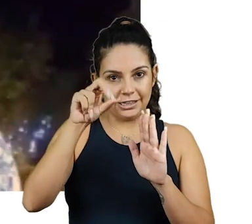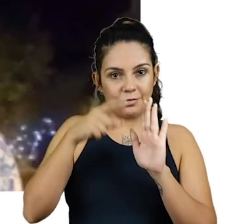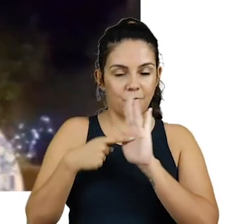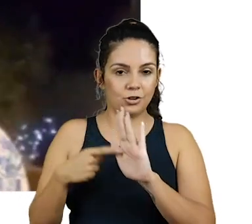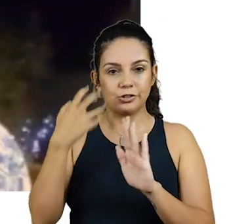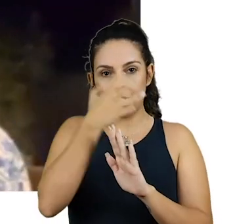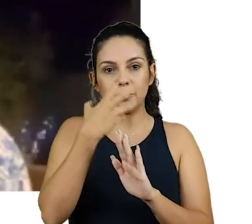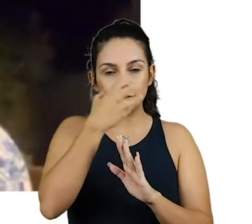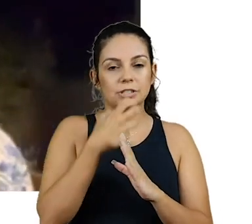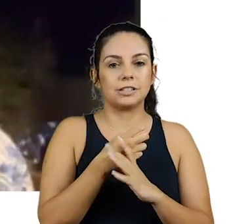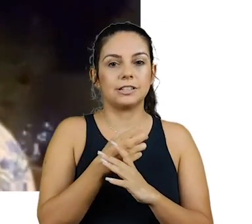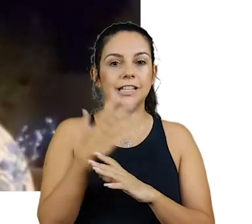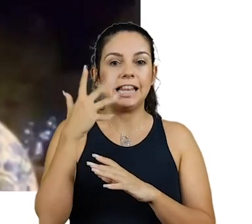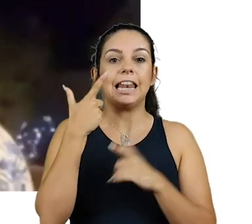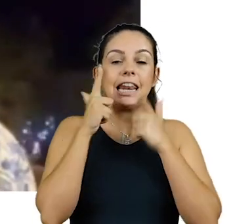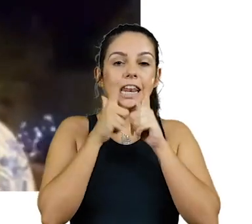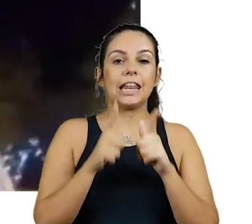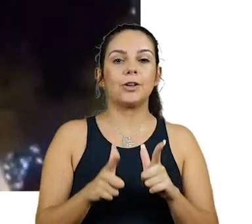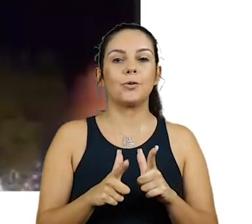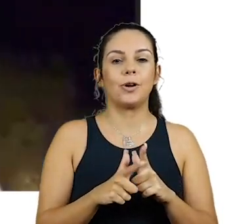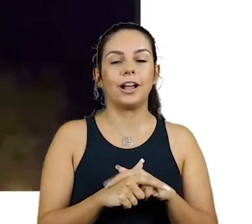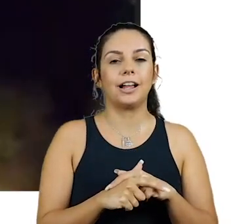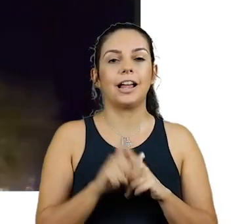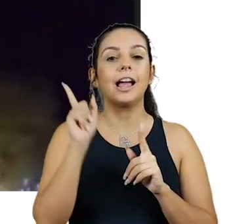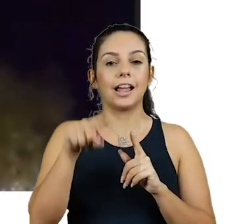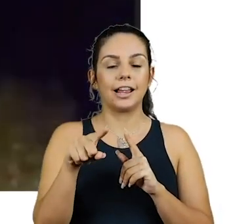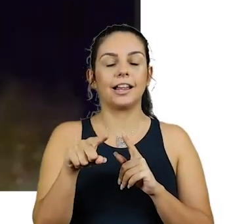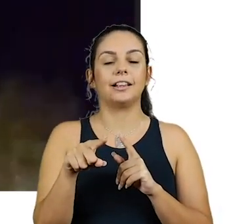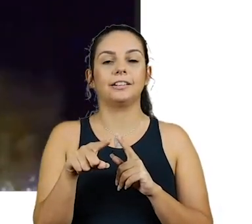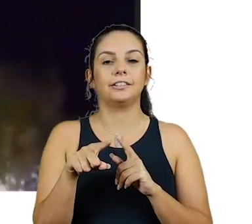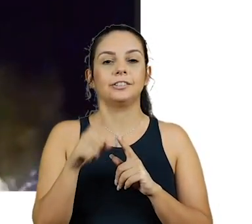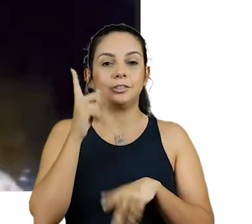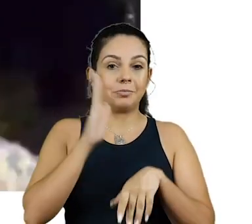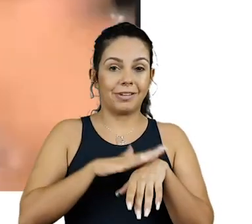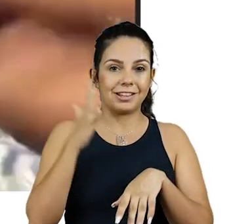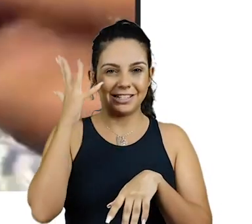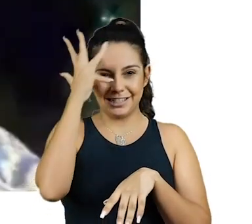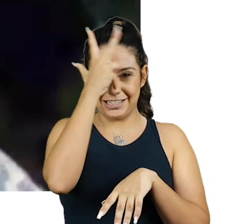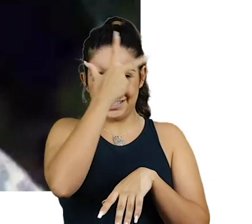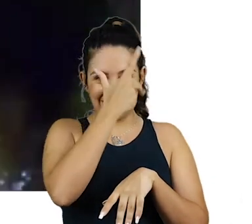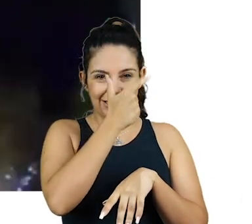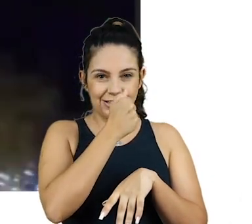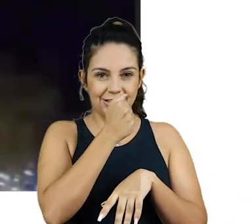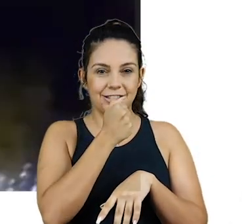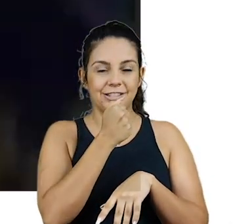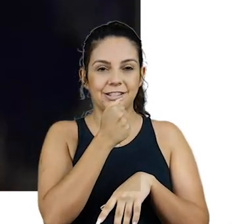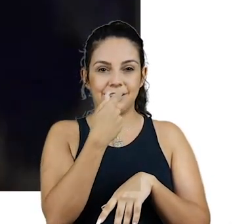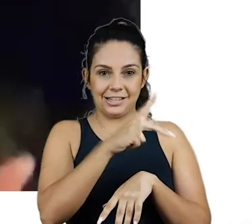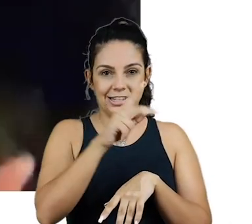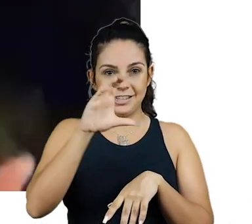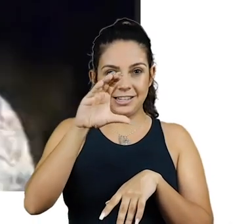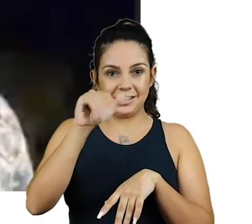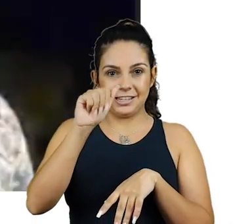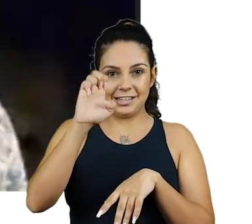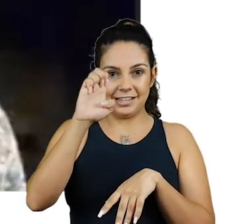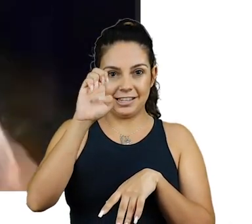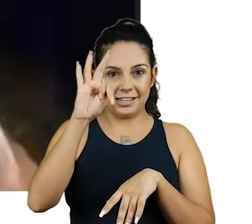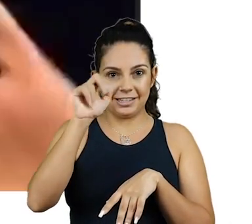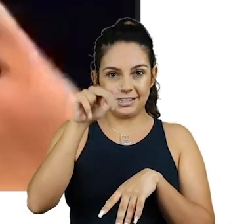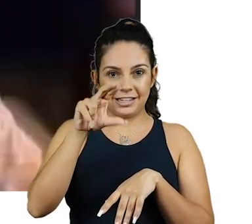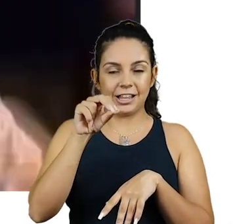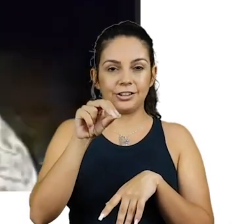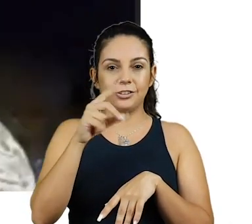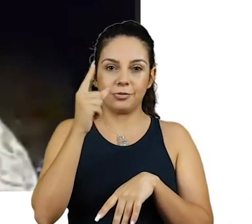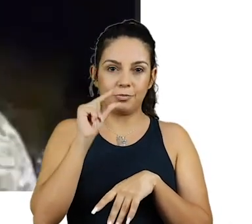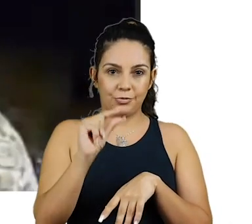a música Língua. Que é uma das mais belas de Caetano, e dentro do repertório de